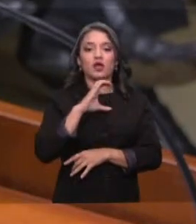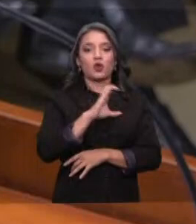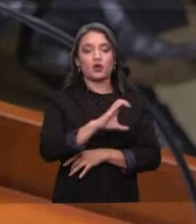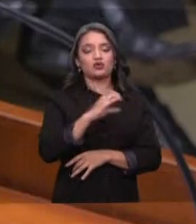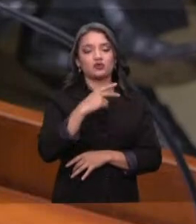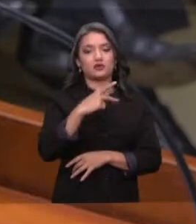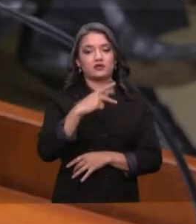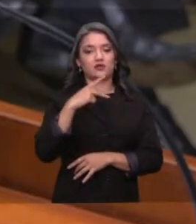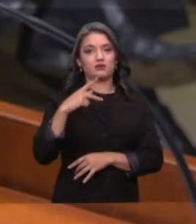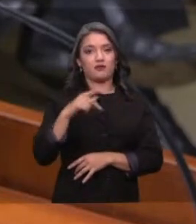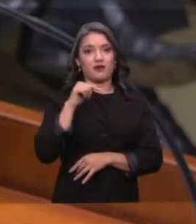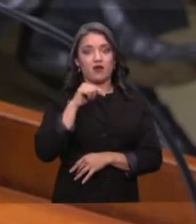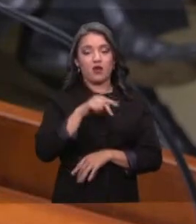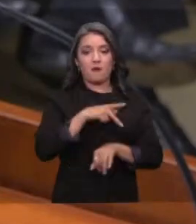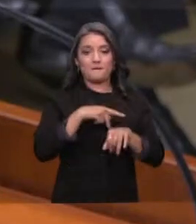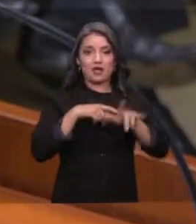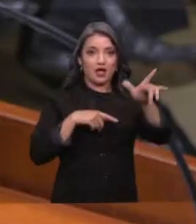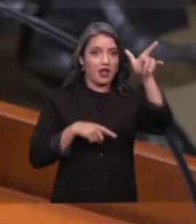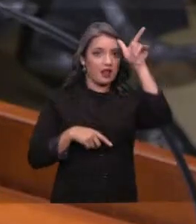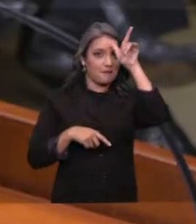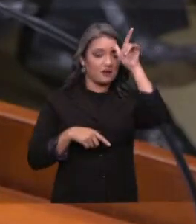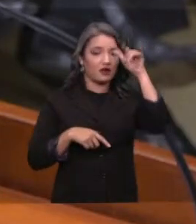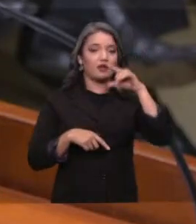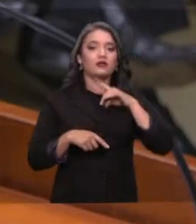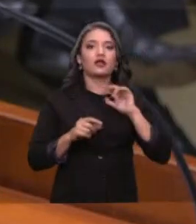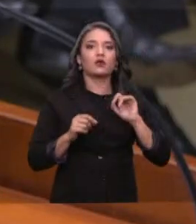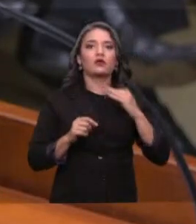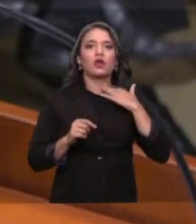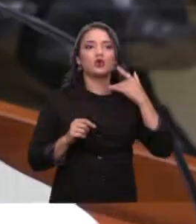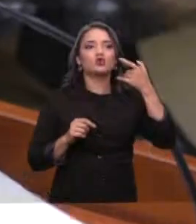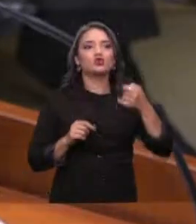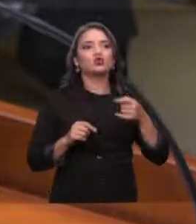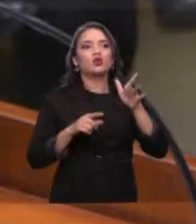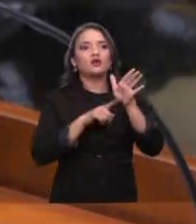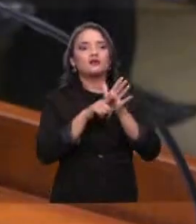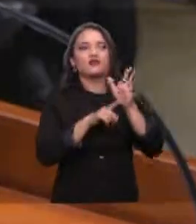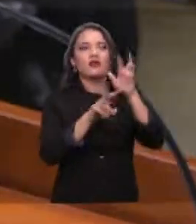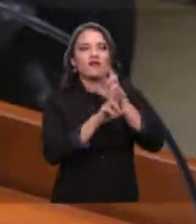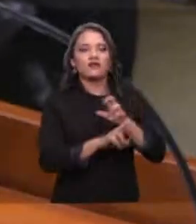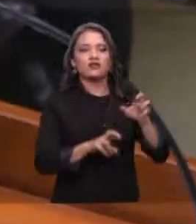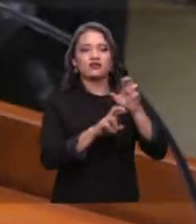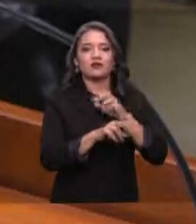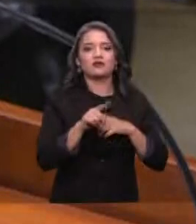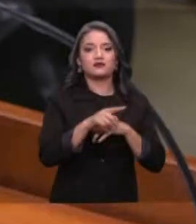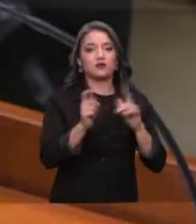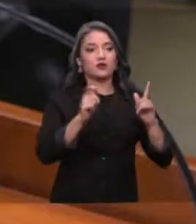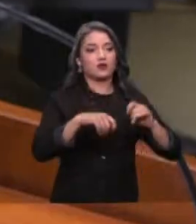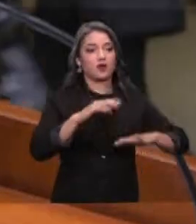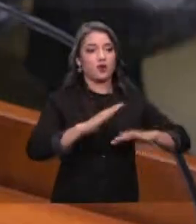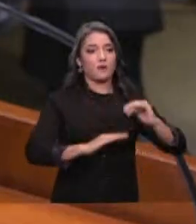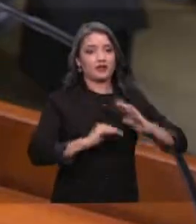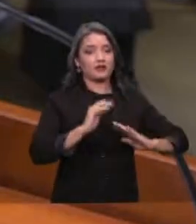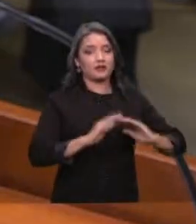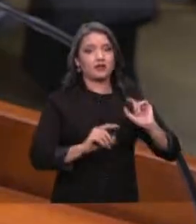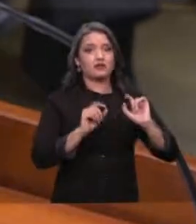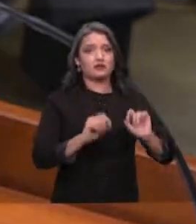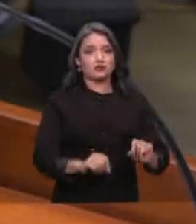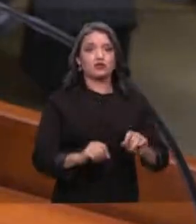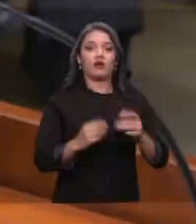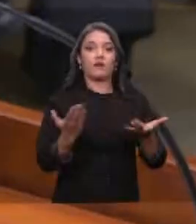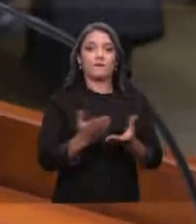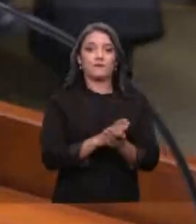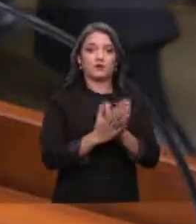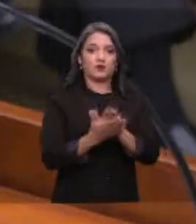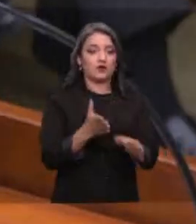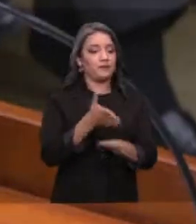Processo Penal alemão prevê a figura do juiz de investigação, que tem competência limitada à fase pré-processual